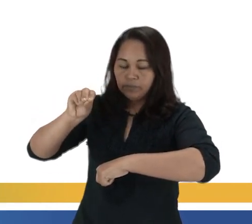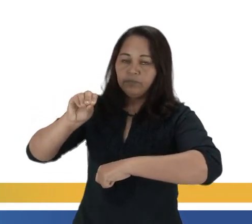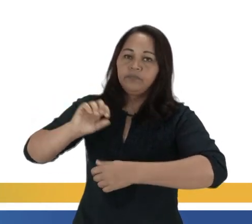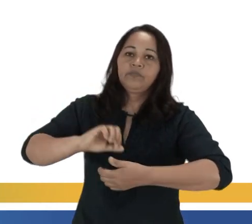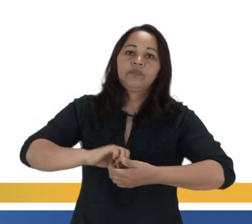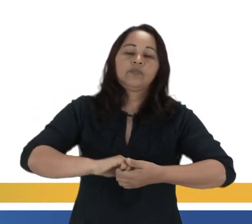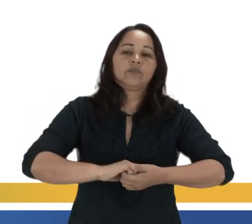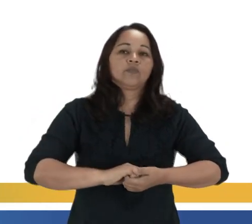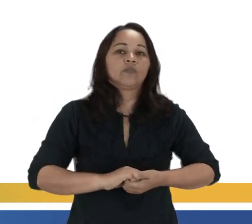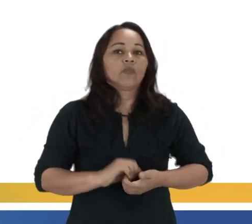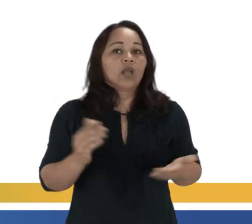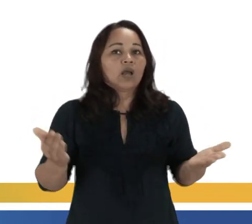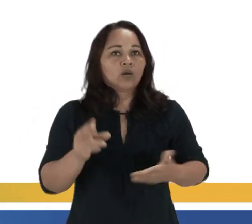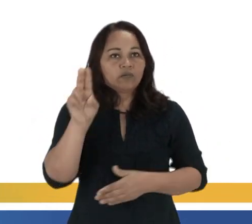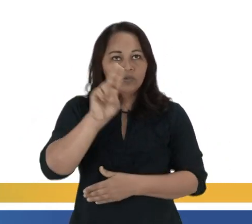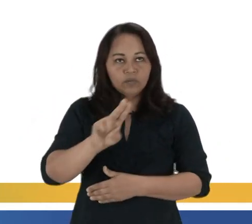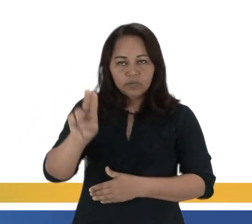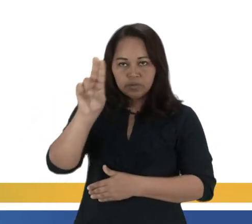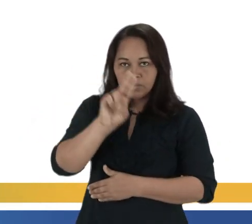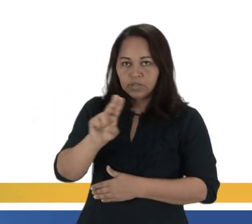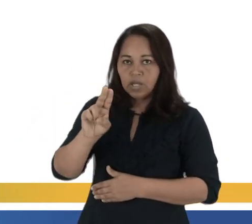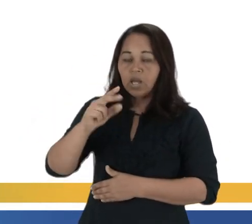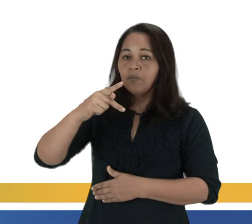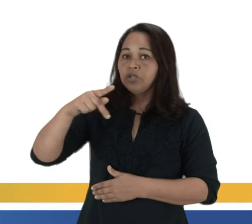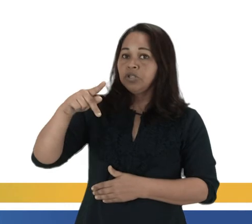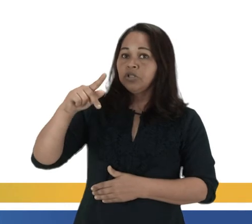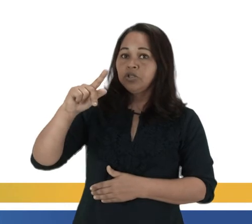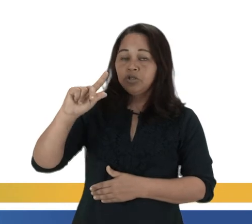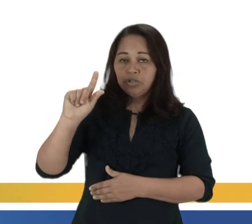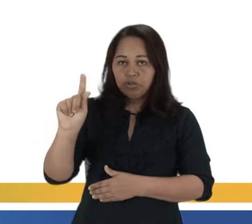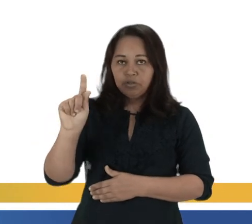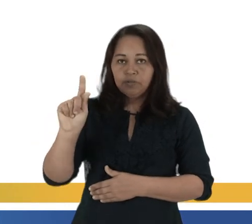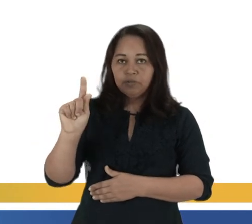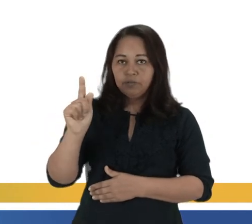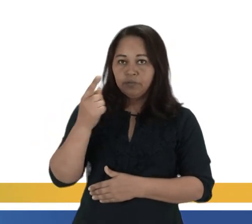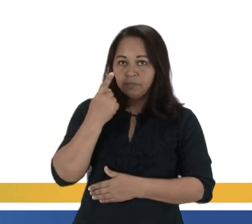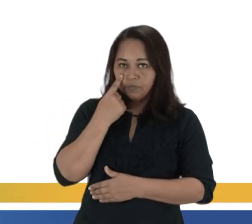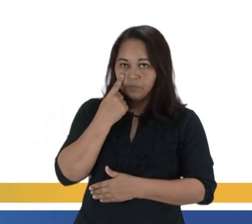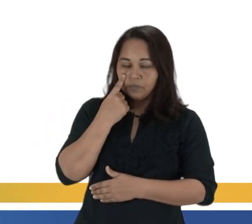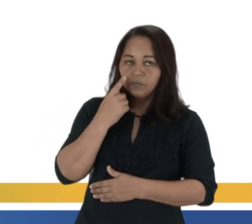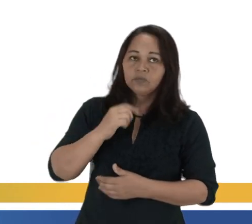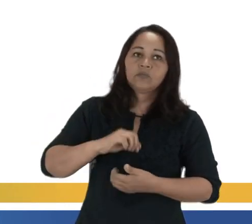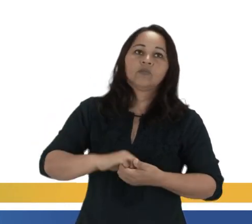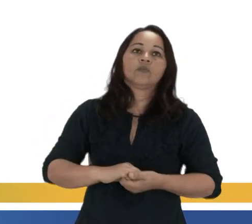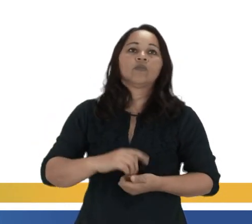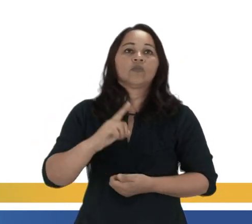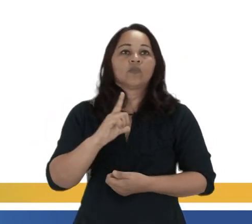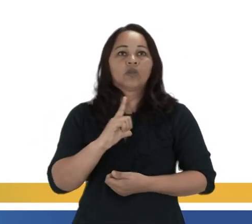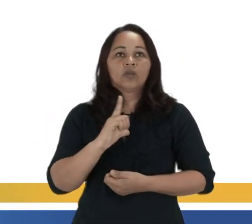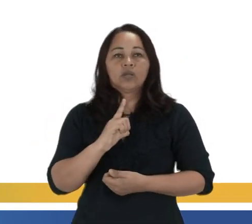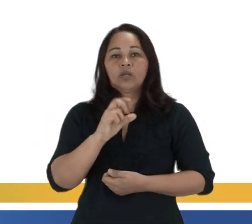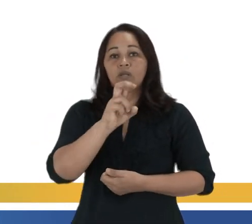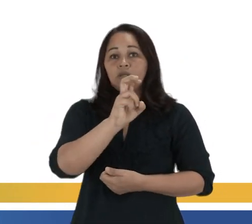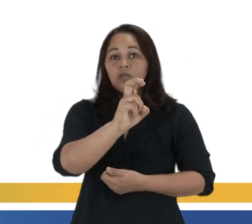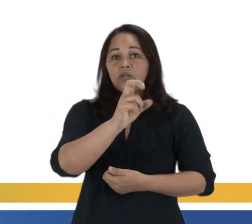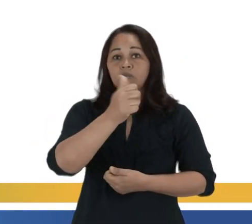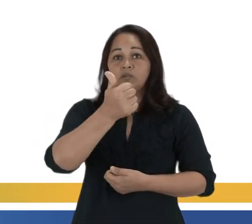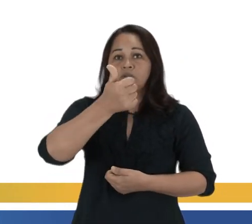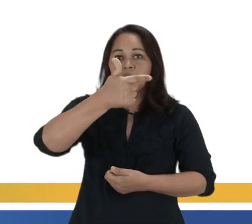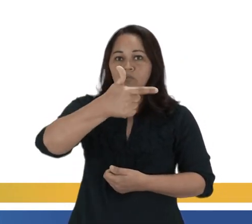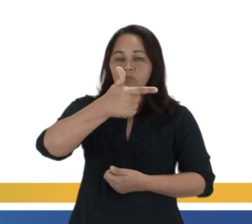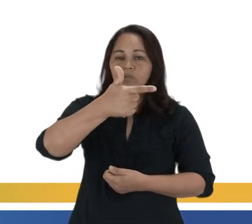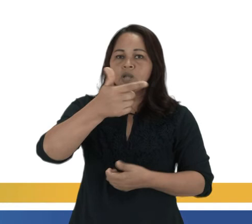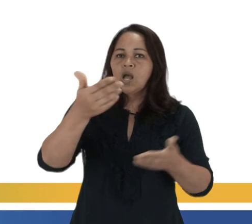a gente vai utilizar a fórmula do termo geral. Nós temos ali o valor do termo, que são os 512 alunos, só que